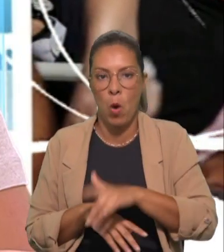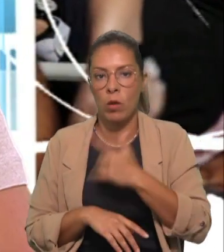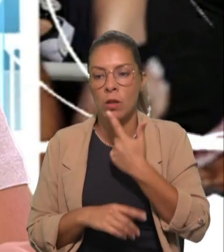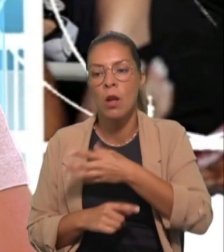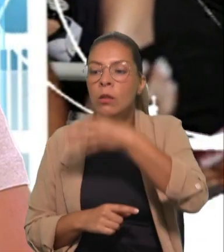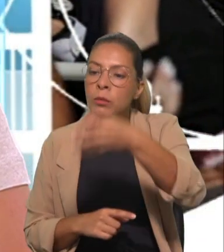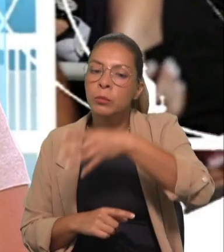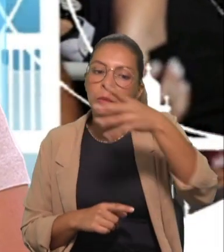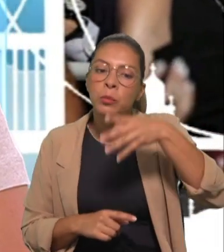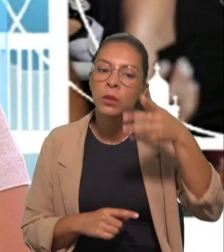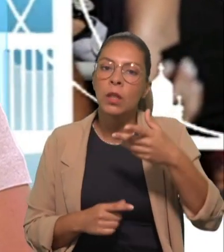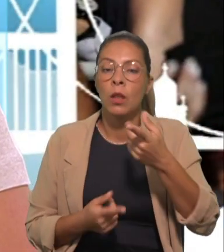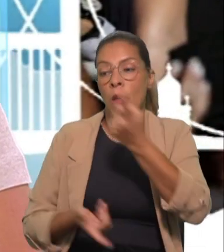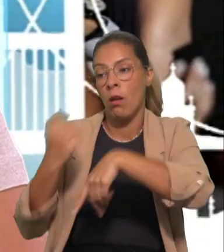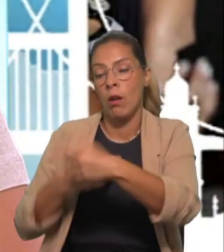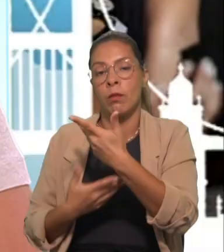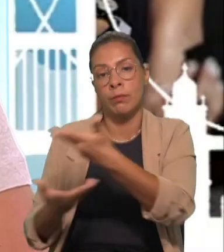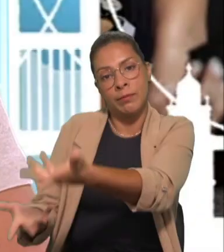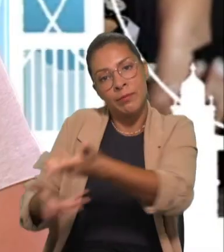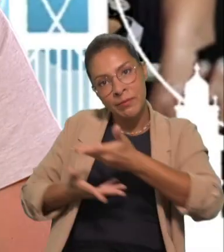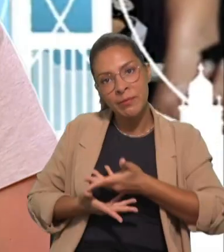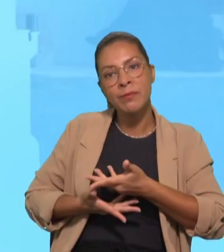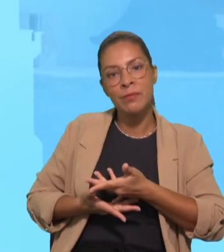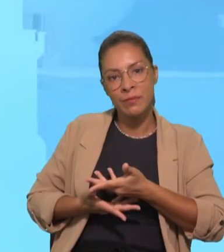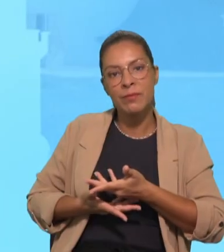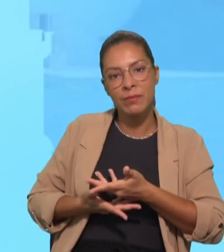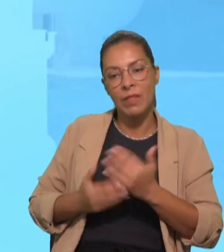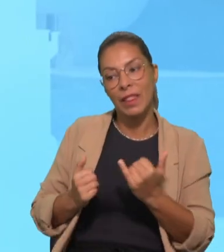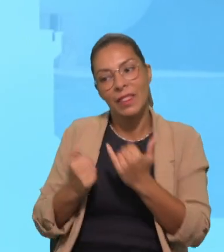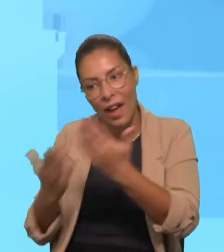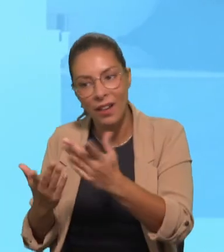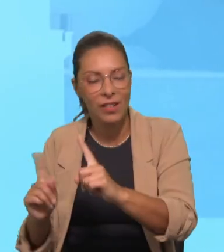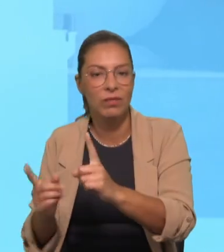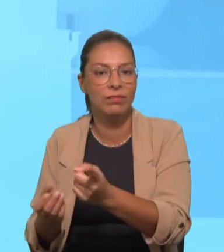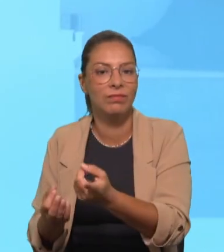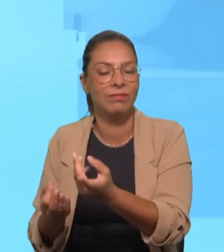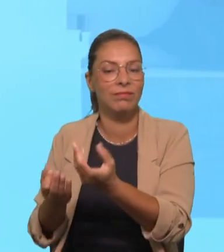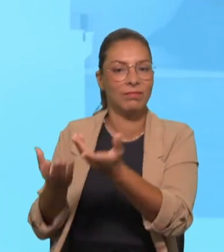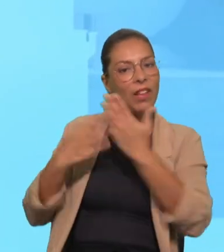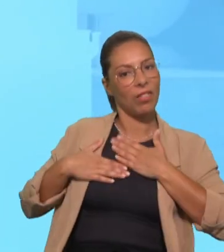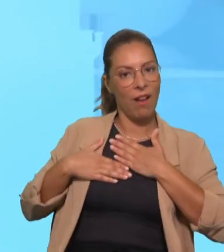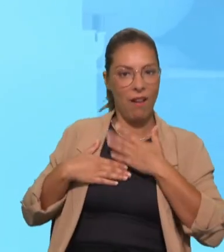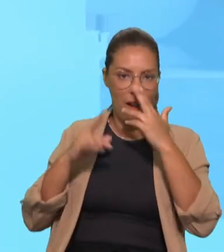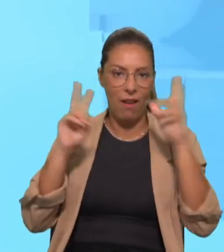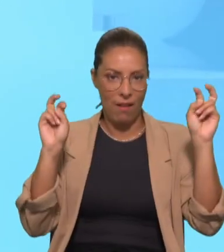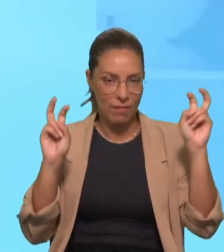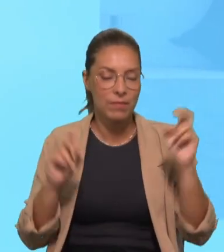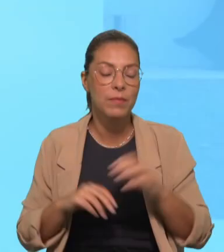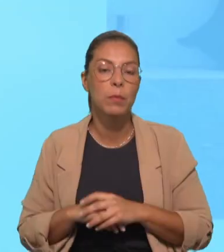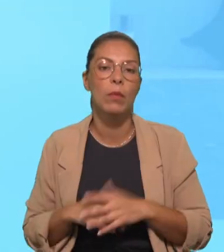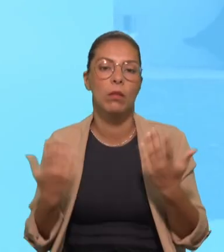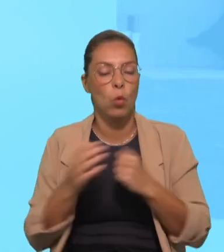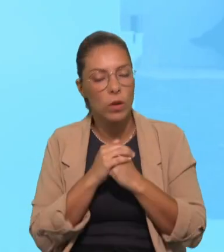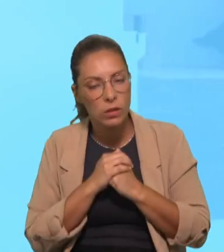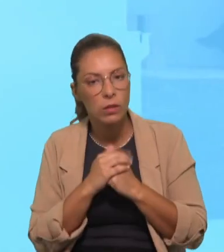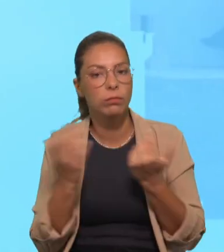pessoas. E receber, no fundo, também. Muito mais do que dar. E, para além de experiências de missão, oração, obviamente, que